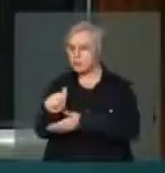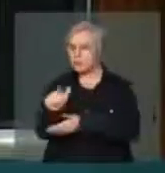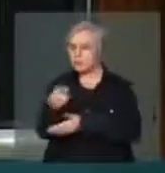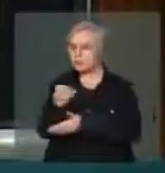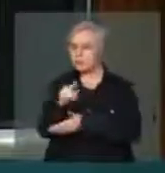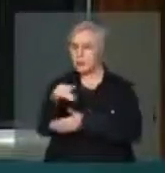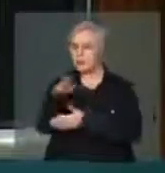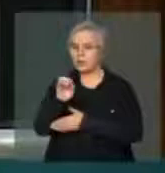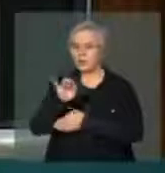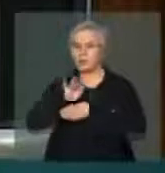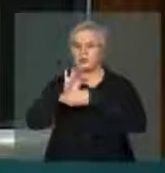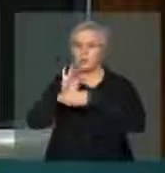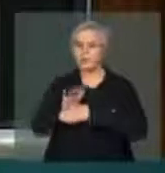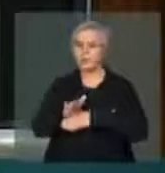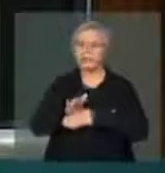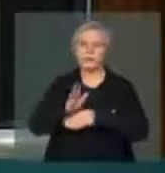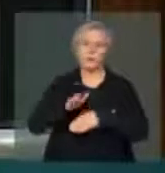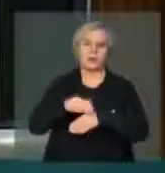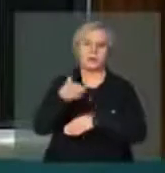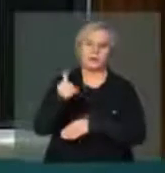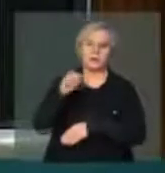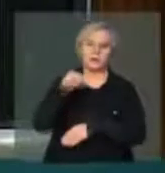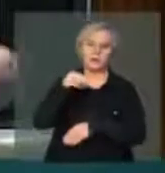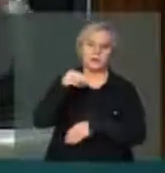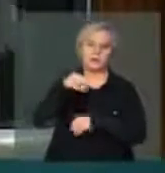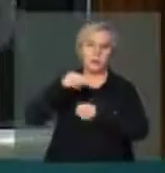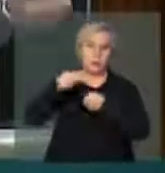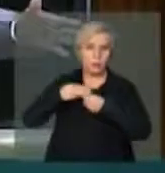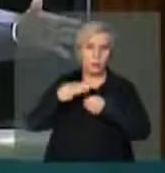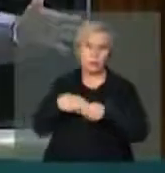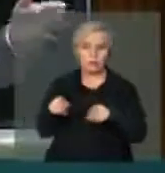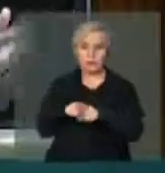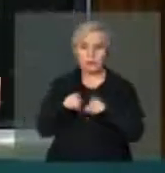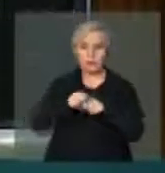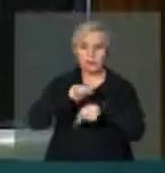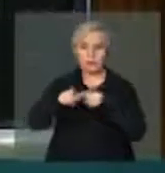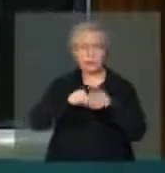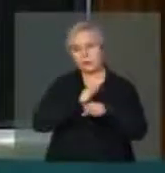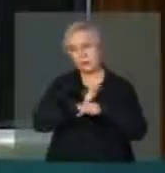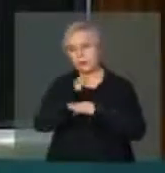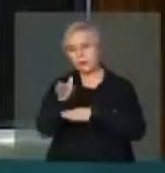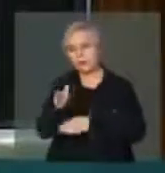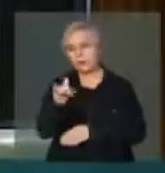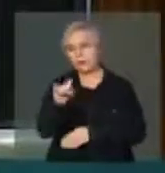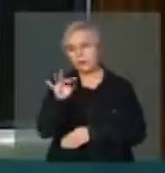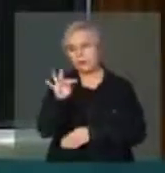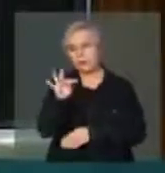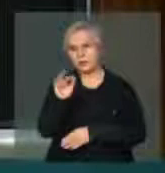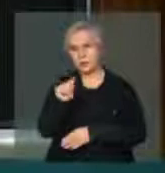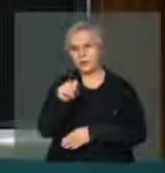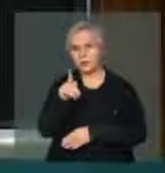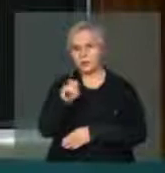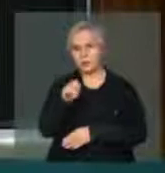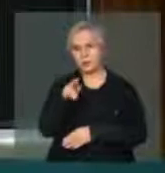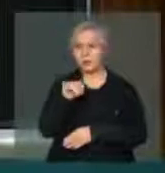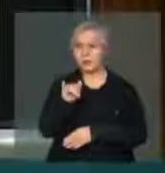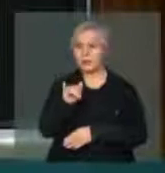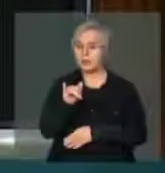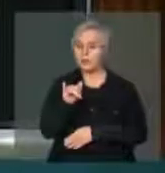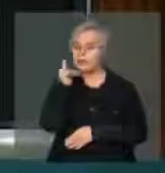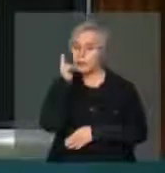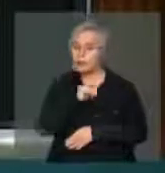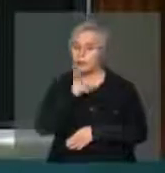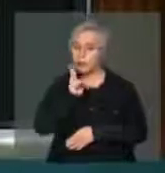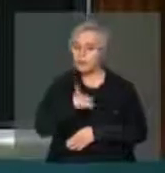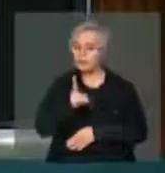tantos municípios. De Monteiro também vai sair para Itapetim, perenizar o